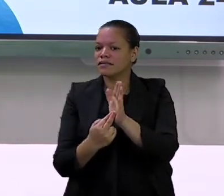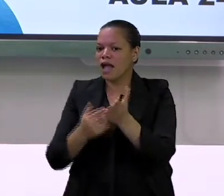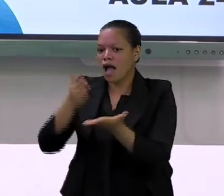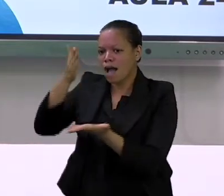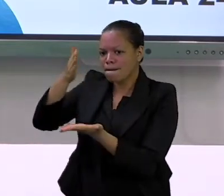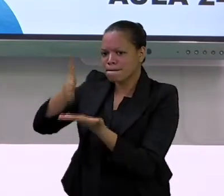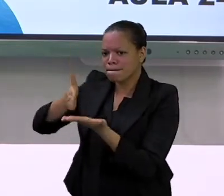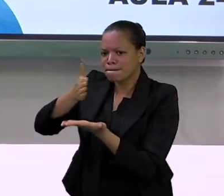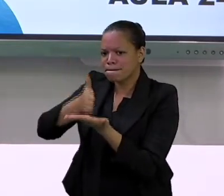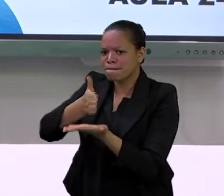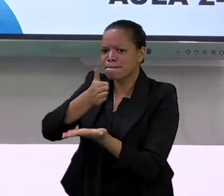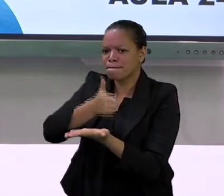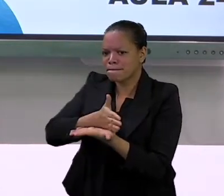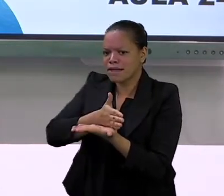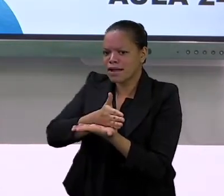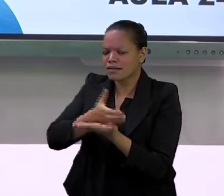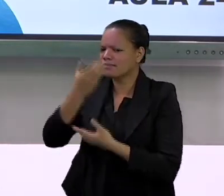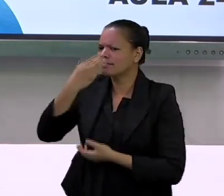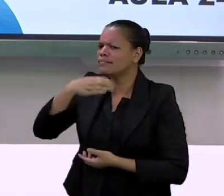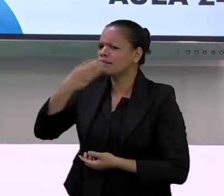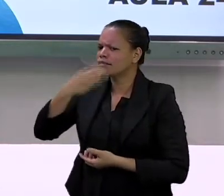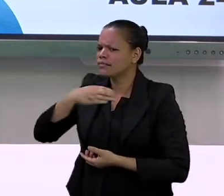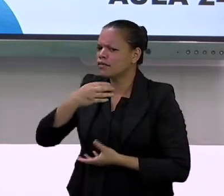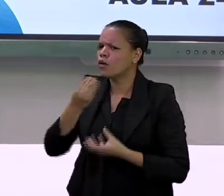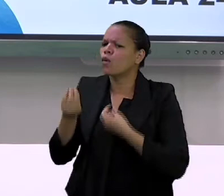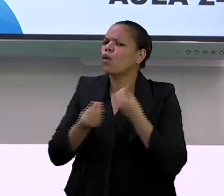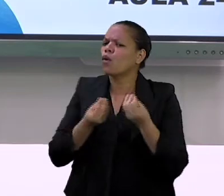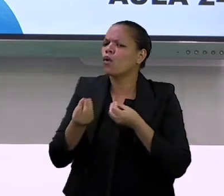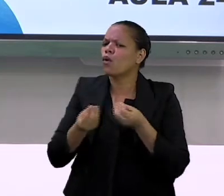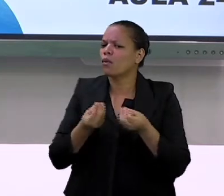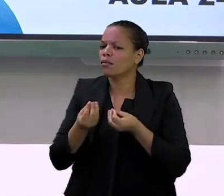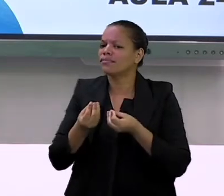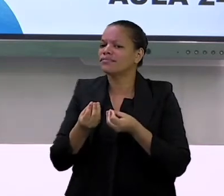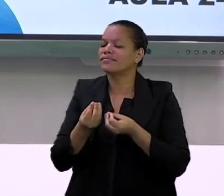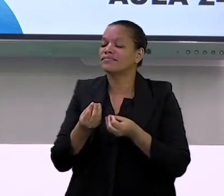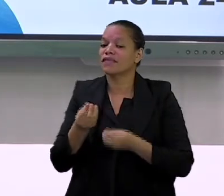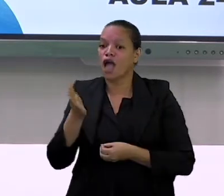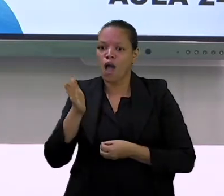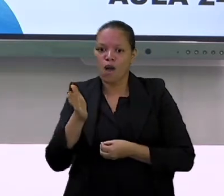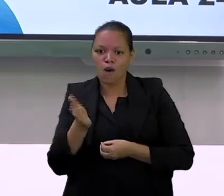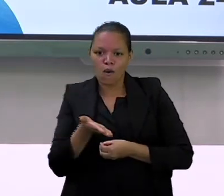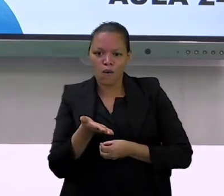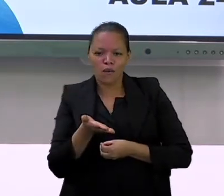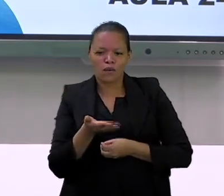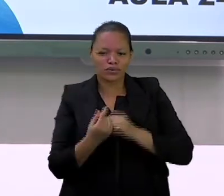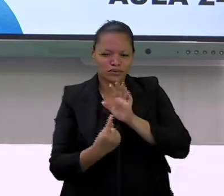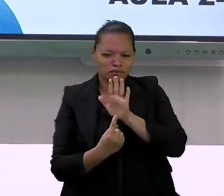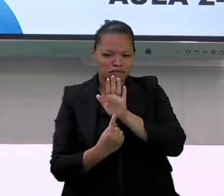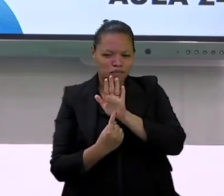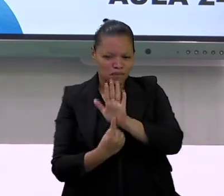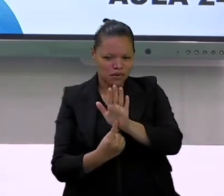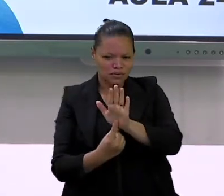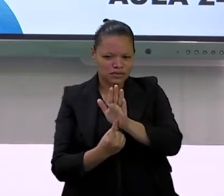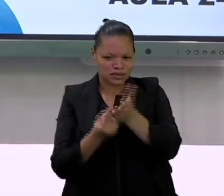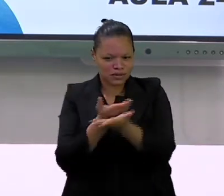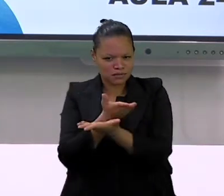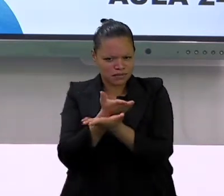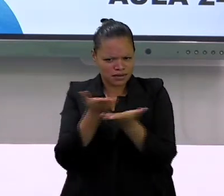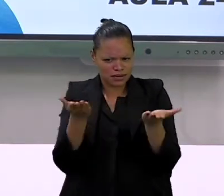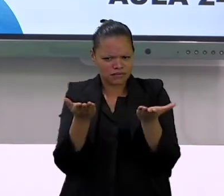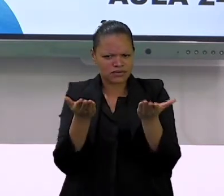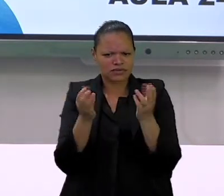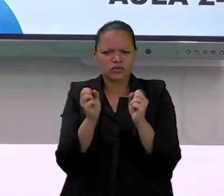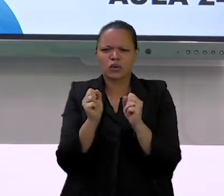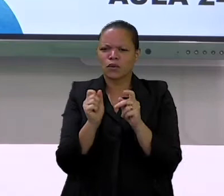desta maçã? É sobre isso que nós vamos falar hoje, sobre como representar em gráficos,